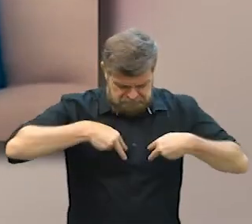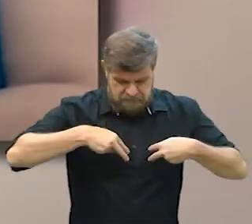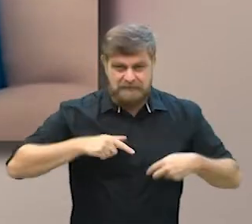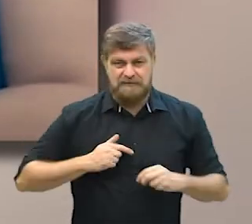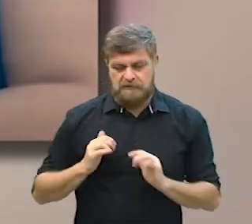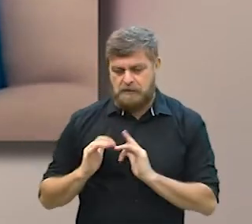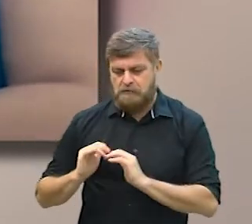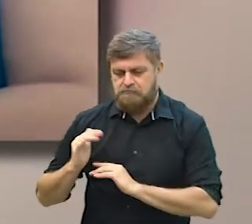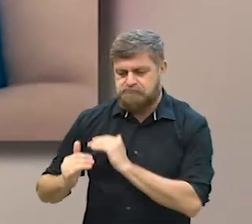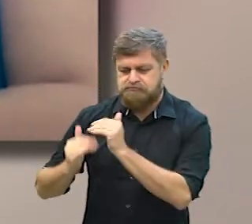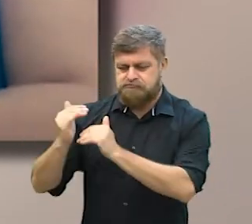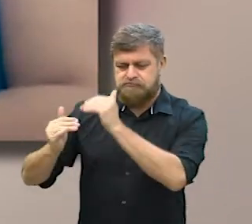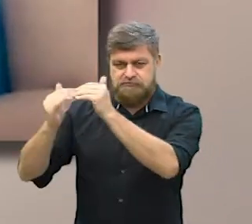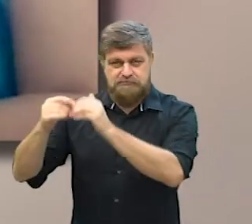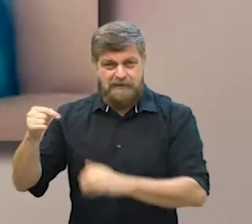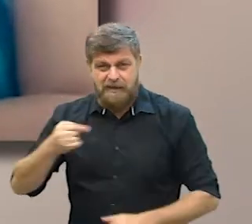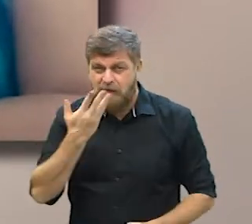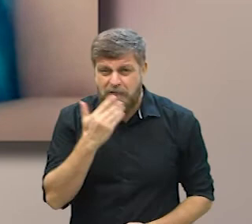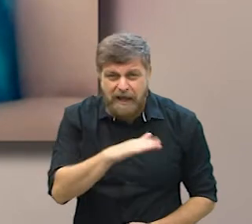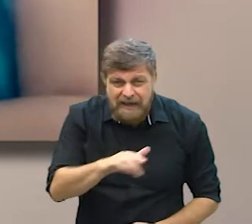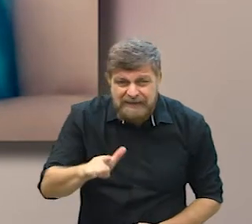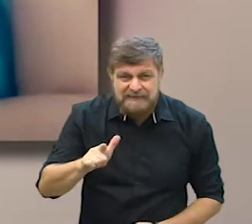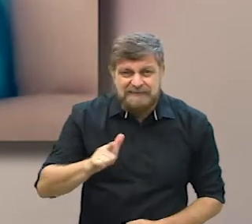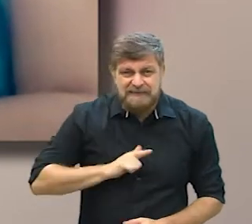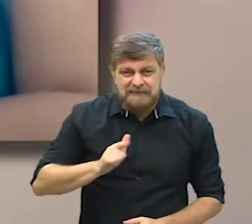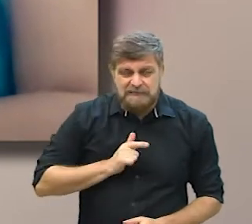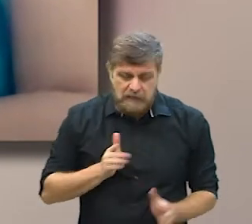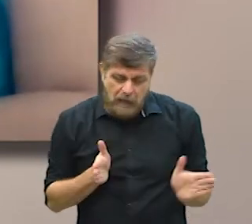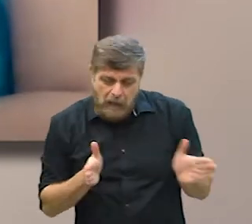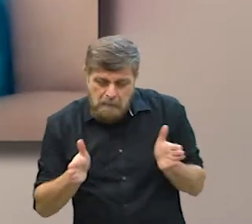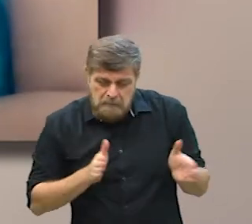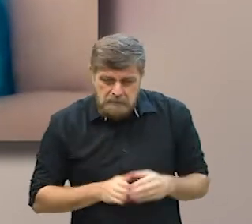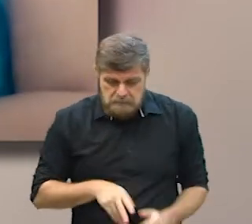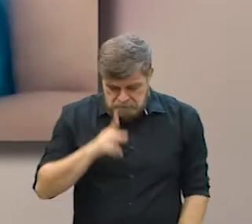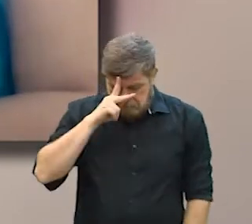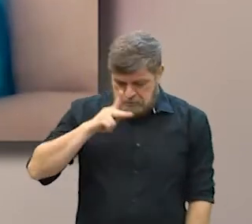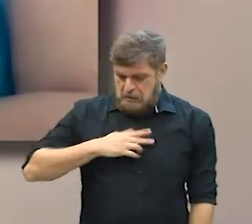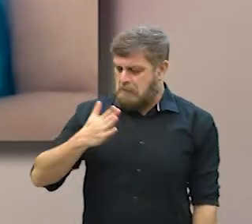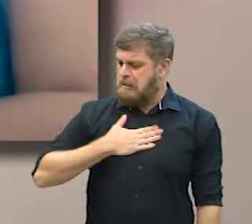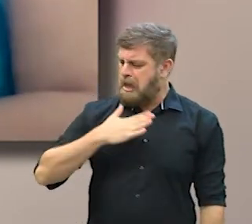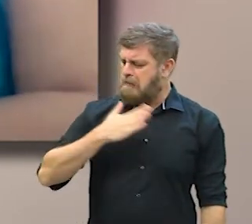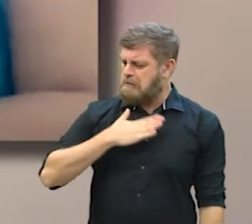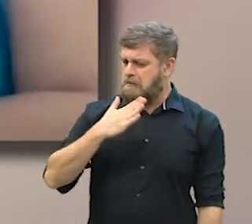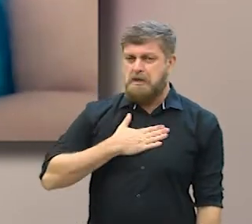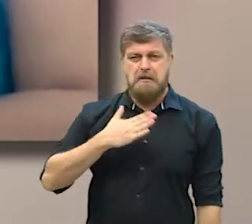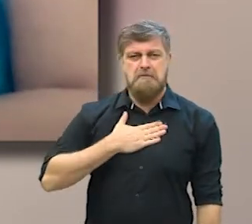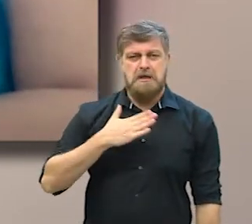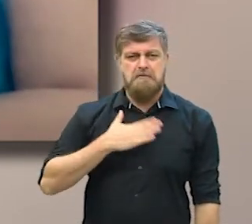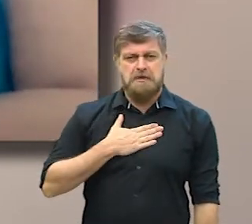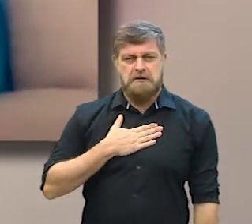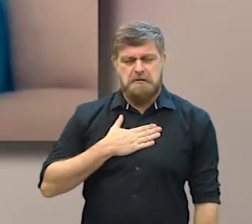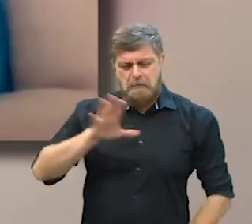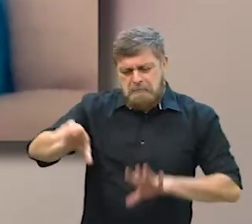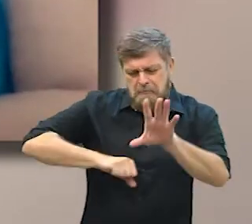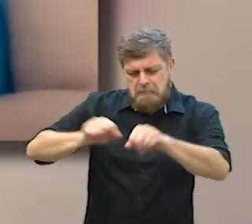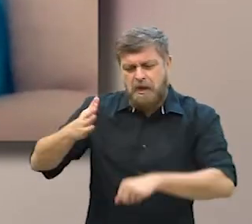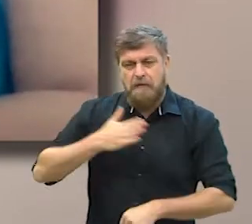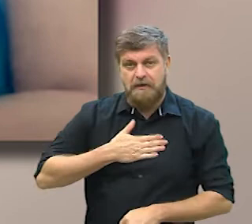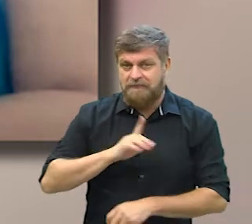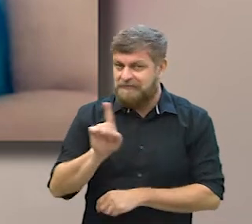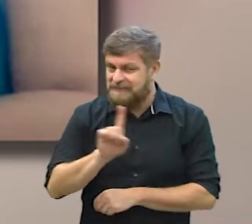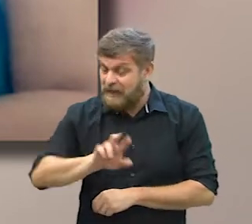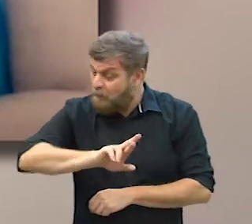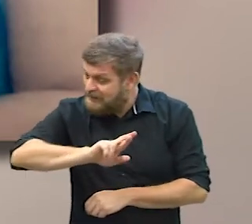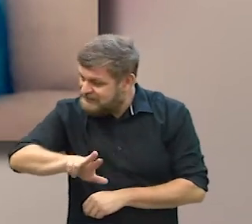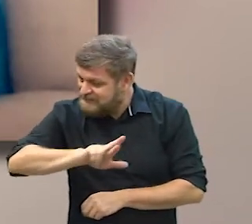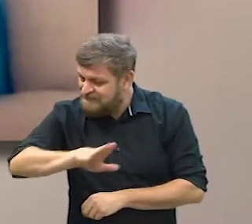a Sandra falou de um desenvolvimento típico, que a criança tem um pouquinho mais essa fase mais egocêntrica mesmo, né? Que ela quer ficar com as